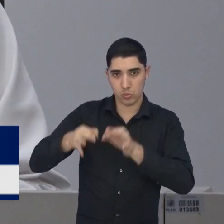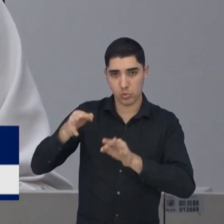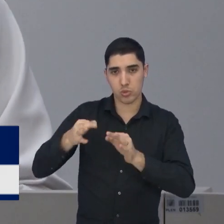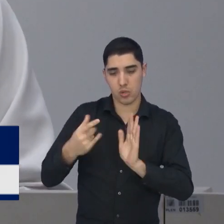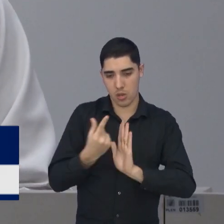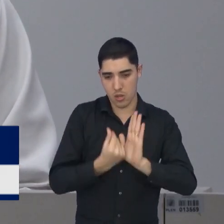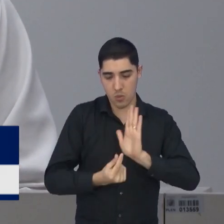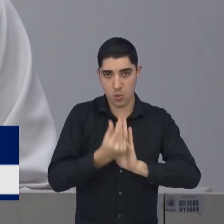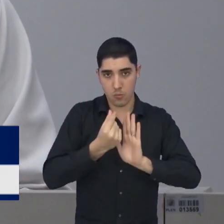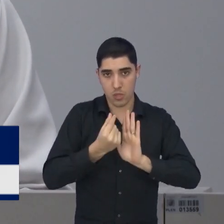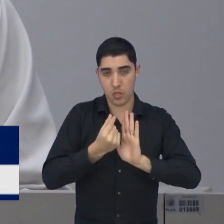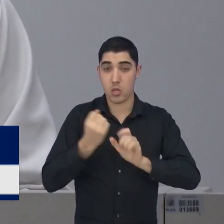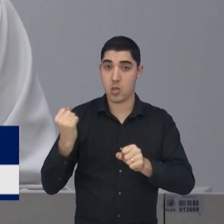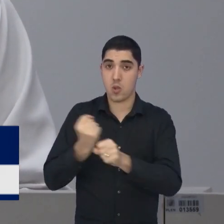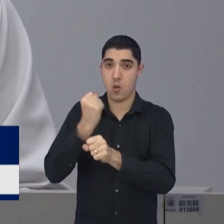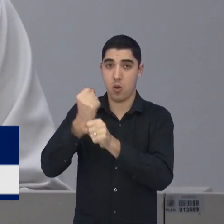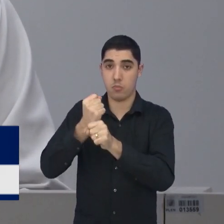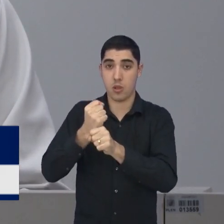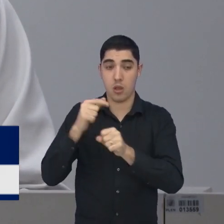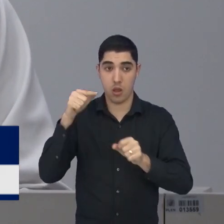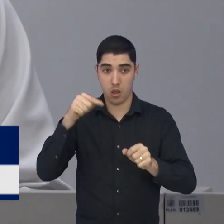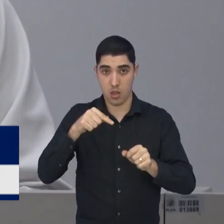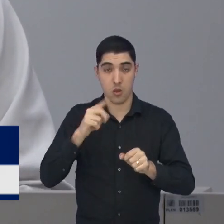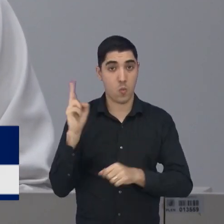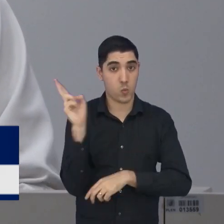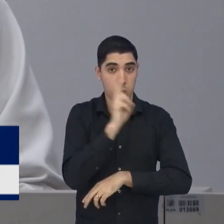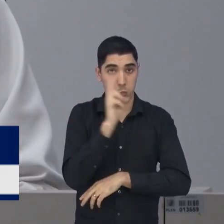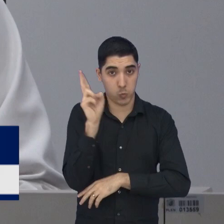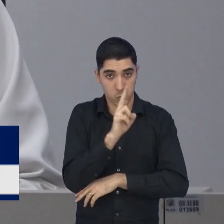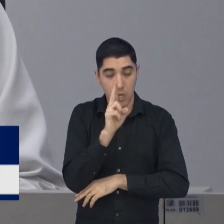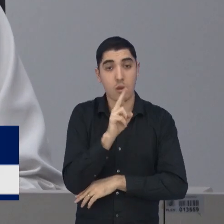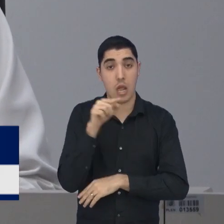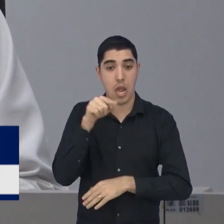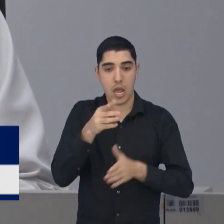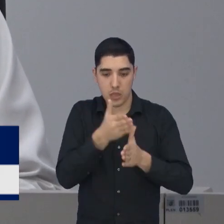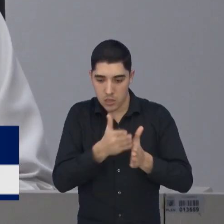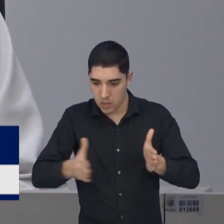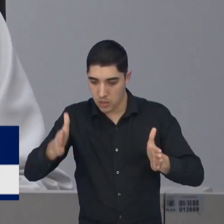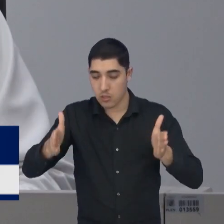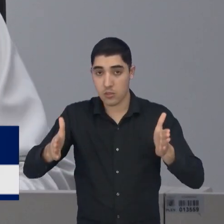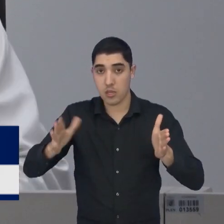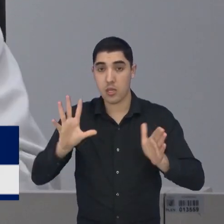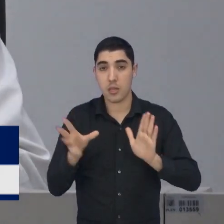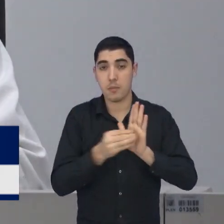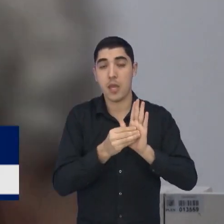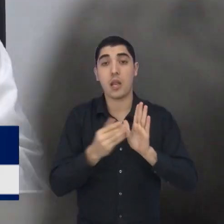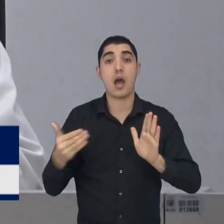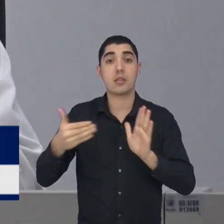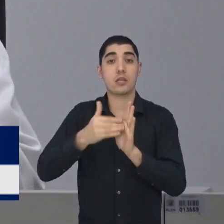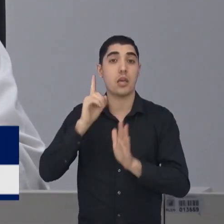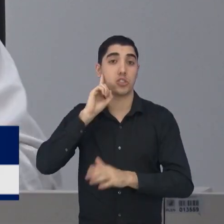Economia e Obras. O rito é urgente. Término do prazo para emendas,